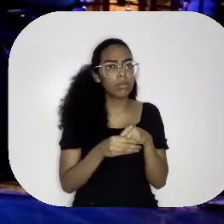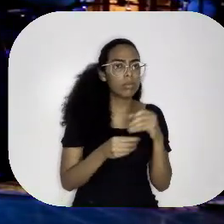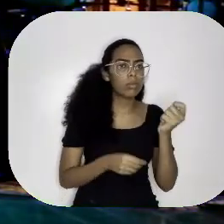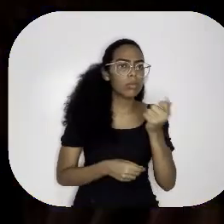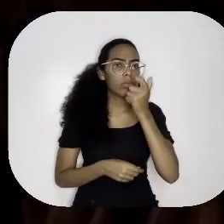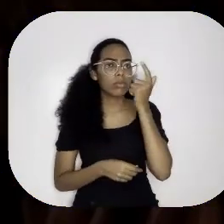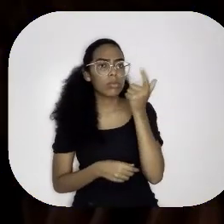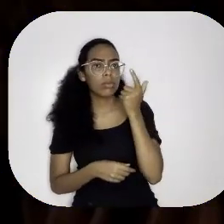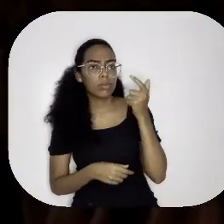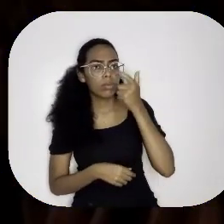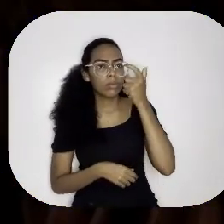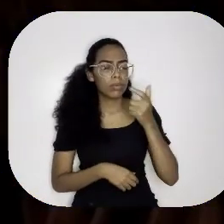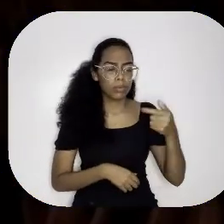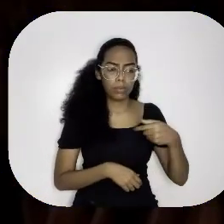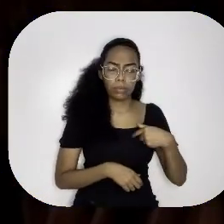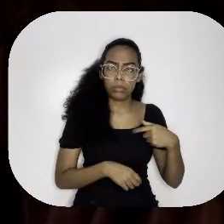solar.